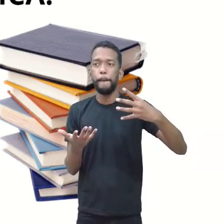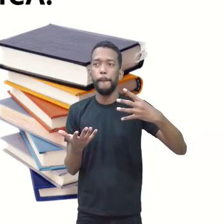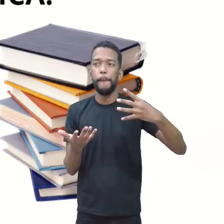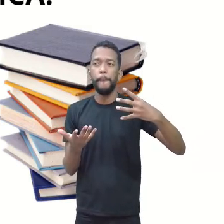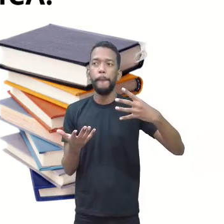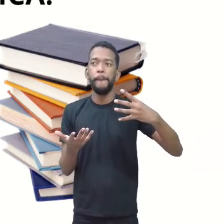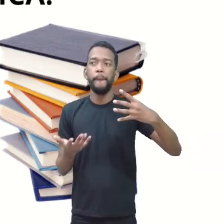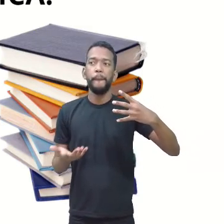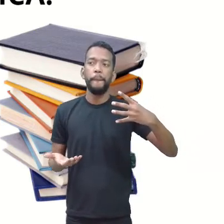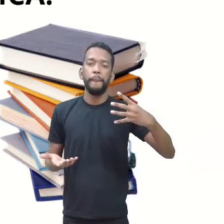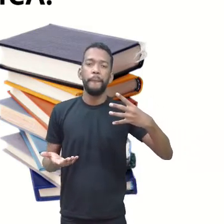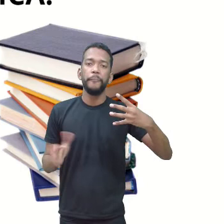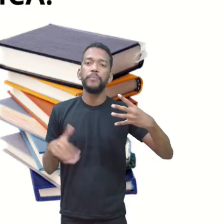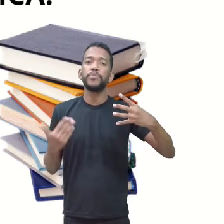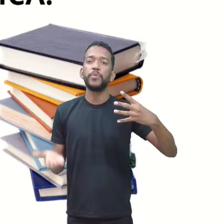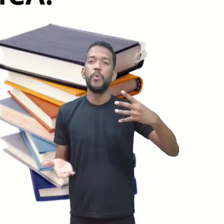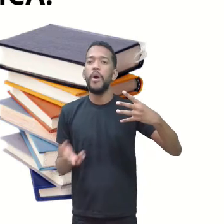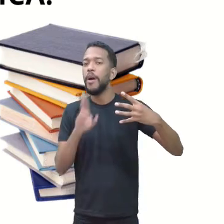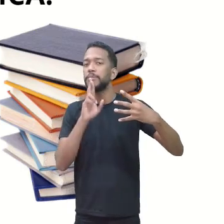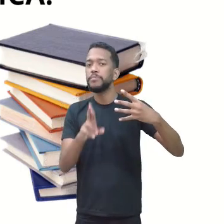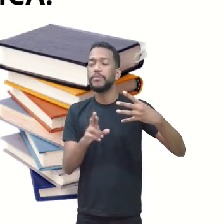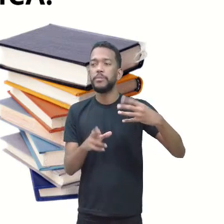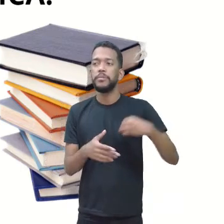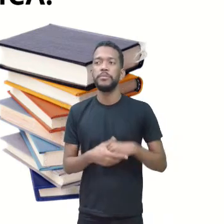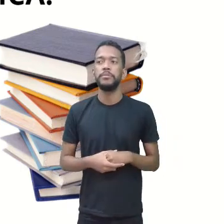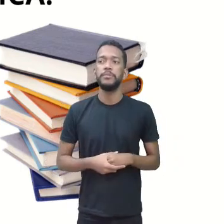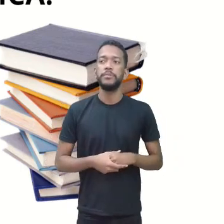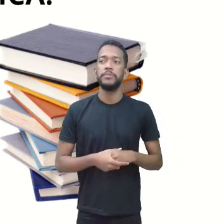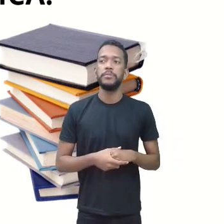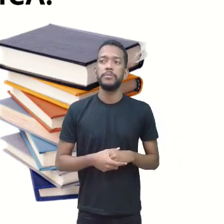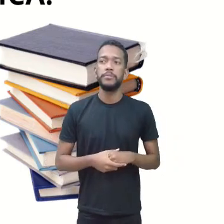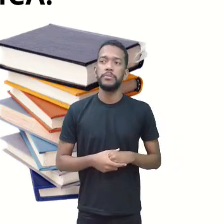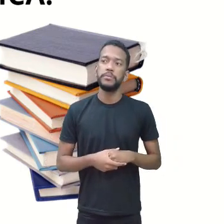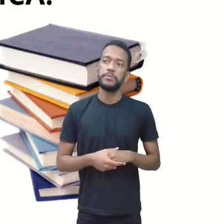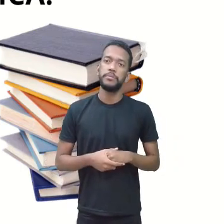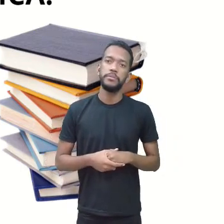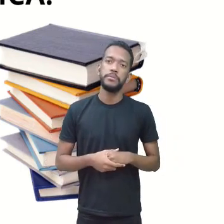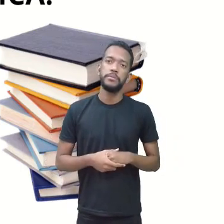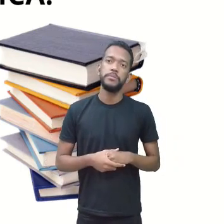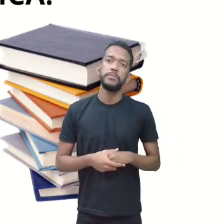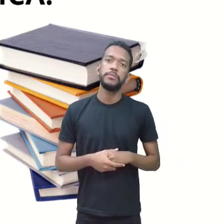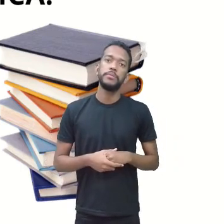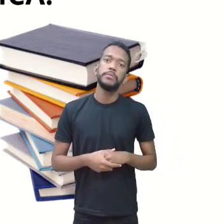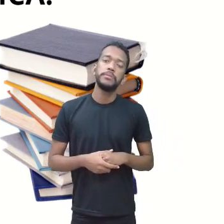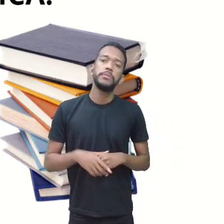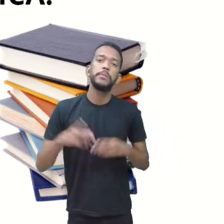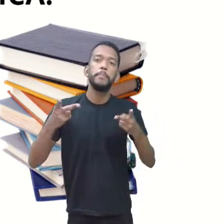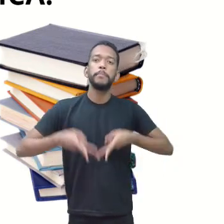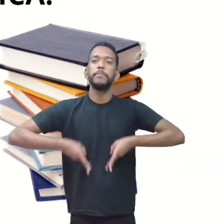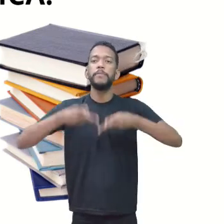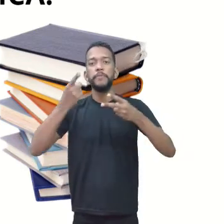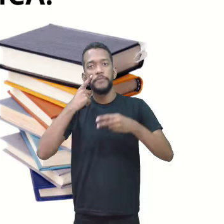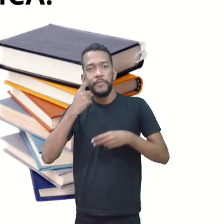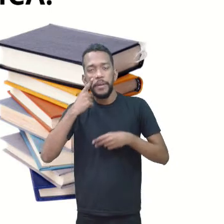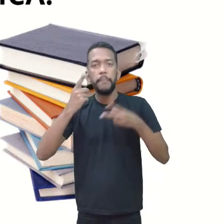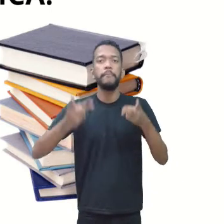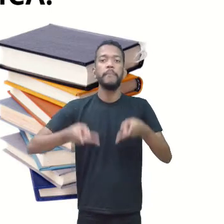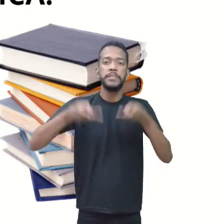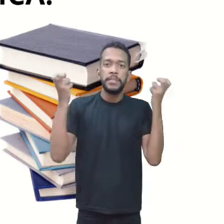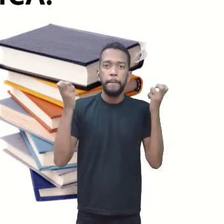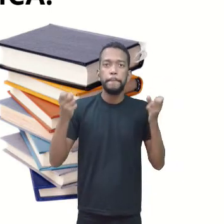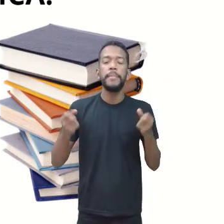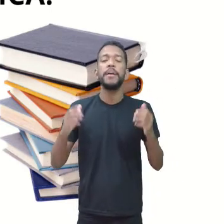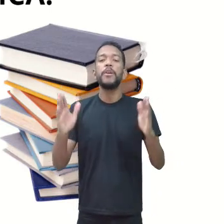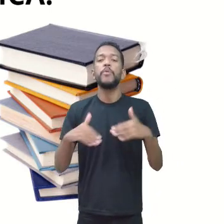aí, qual é a resposta? Vamos voltar lá e ver, perceber qual